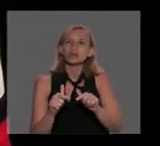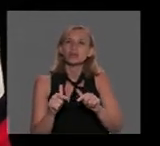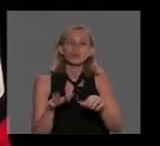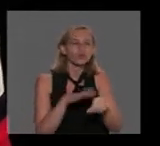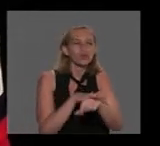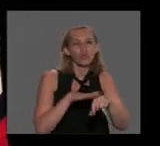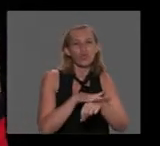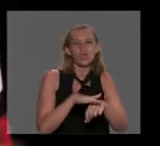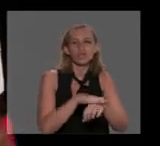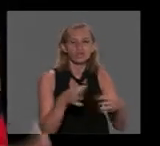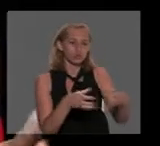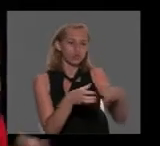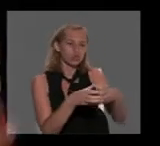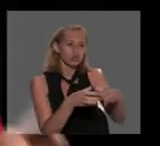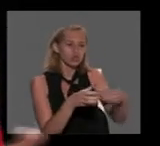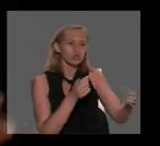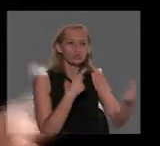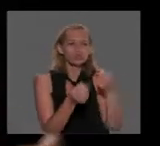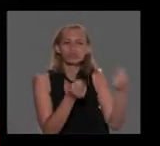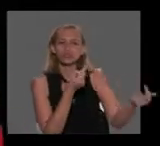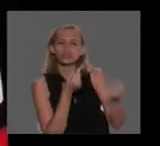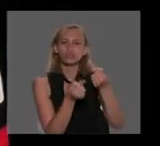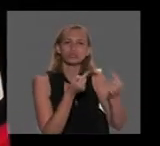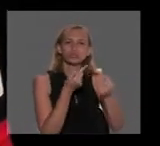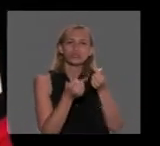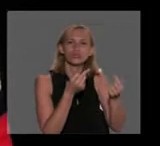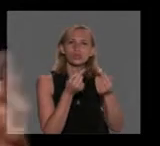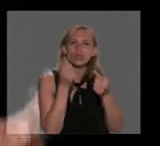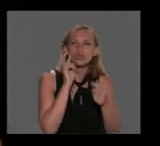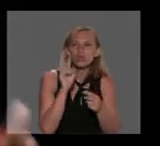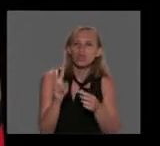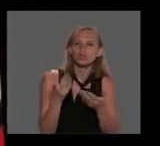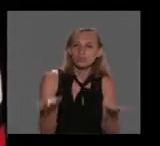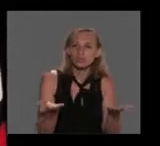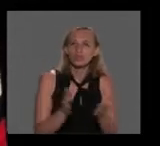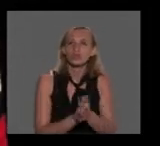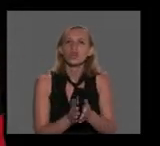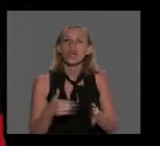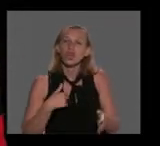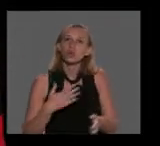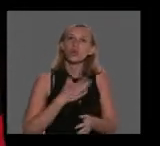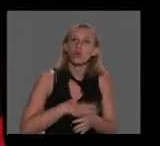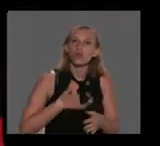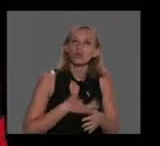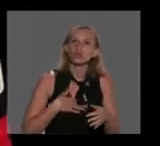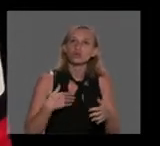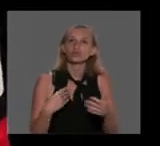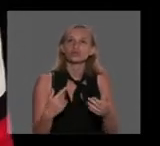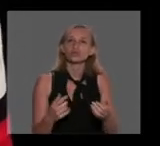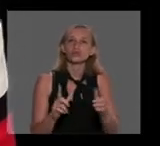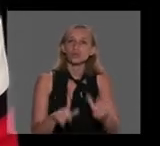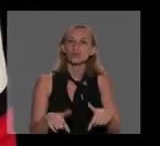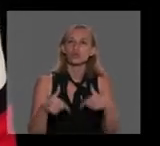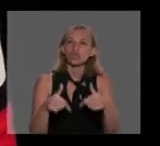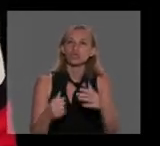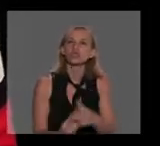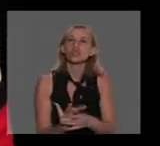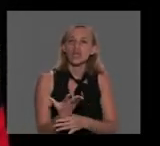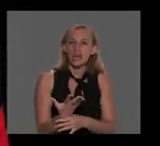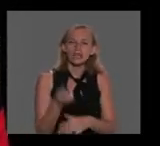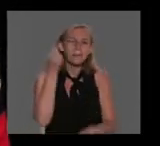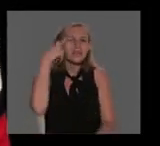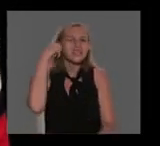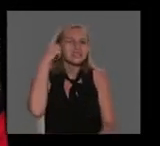muito com conversa. A gente conversa em grupos, a gente tá sempre antenado, e eu vejo muito isso. Então, eu gosto da parte de